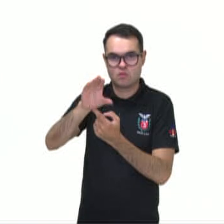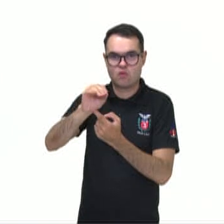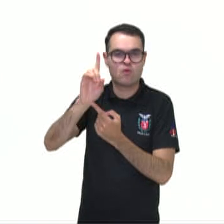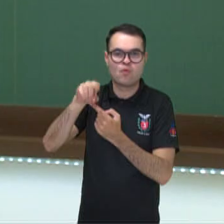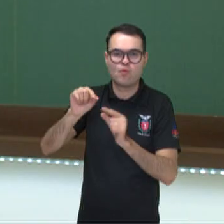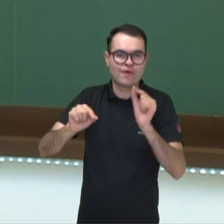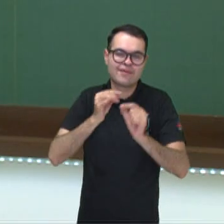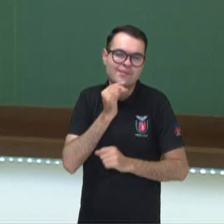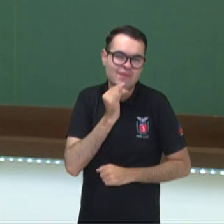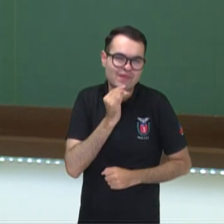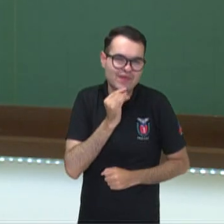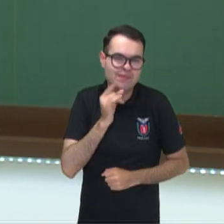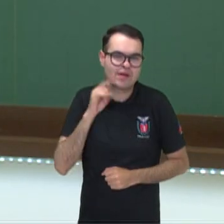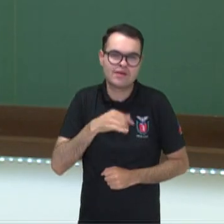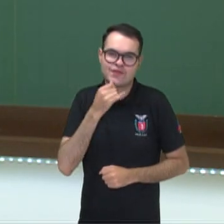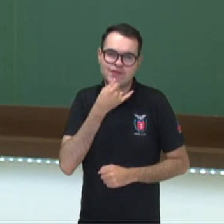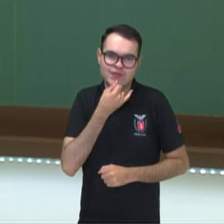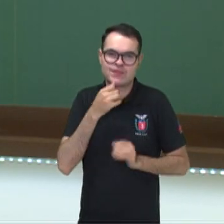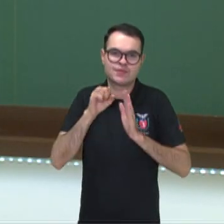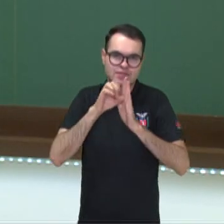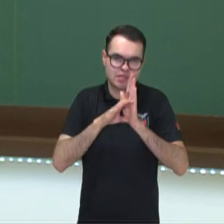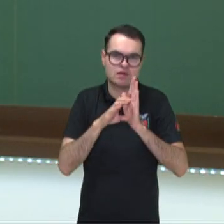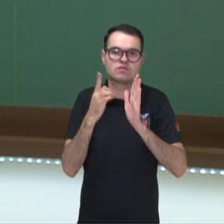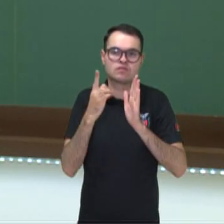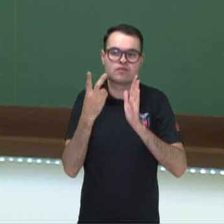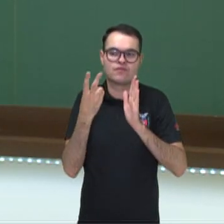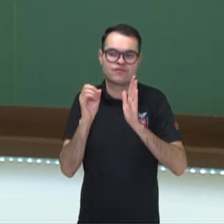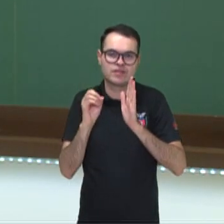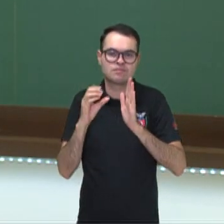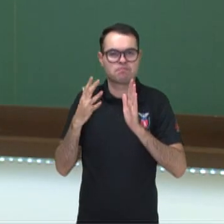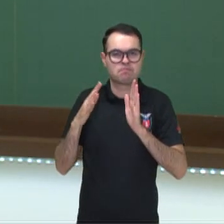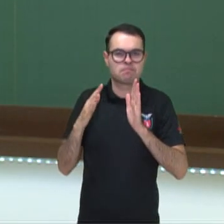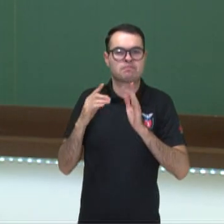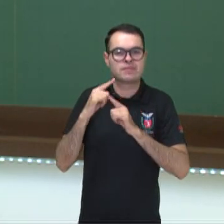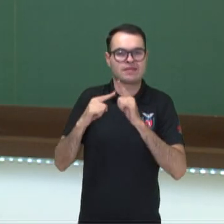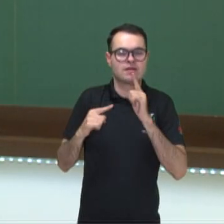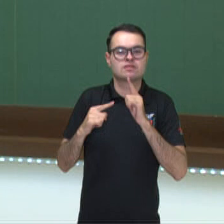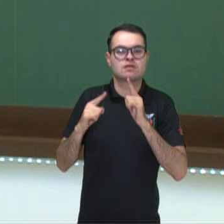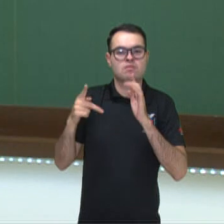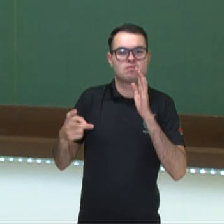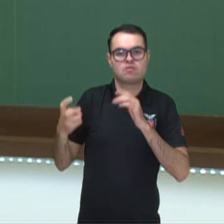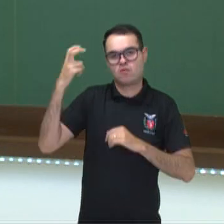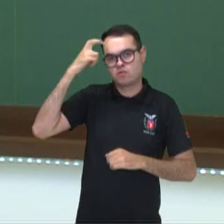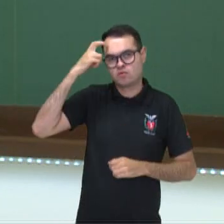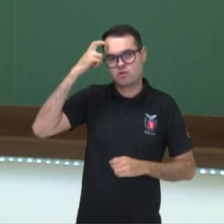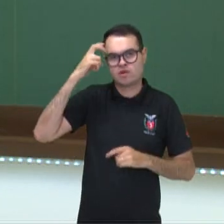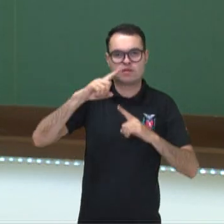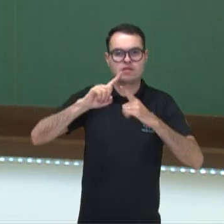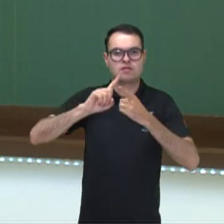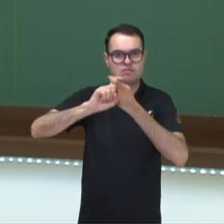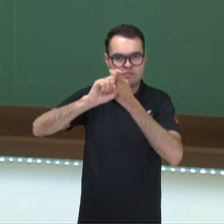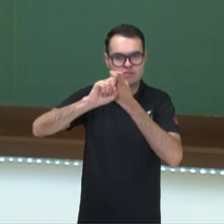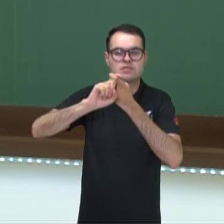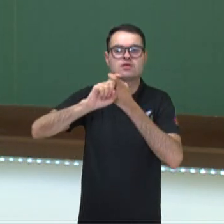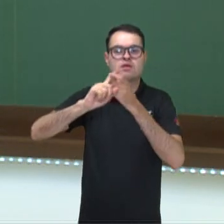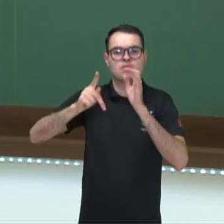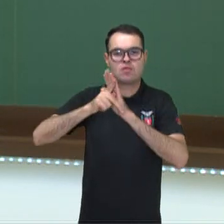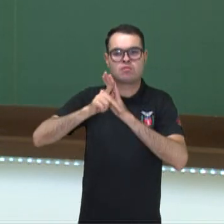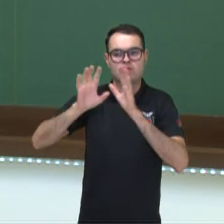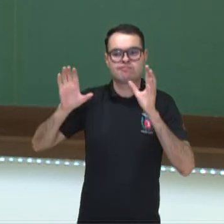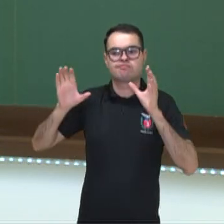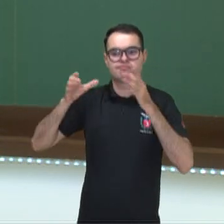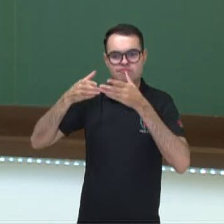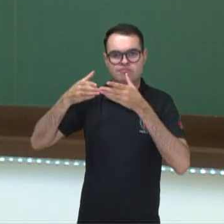praticado, infelizmente, ali em meados do século XX, pela cultura nazista, pelo Estado nazista,